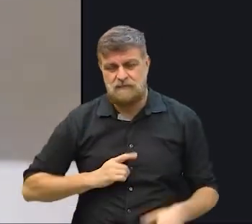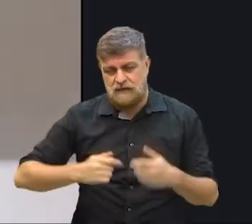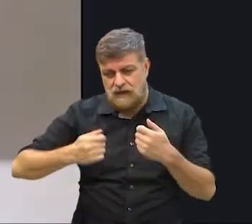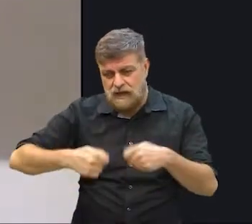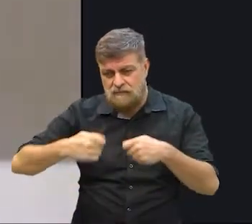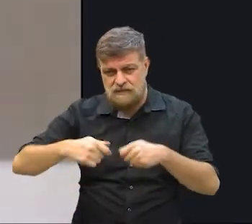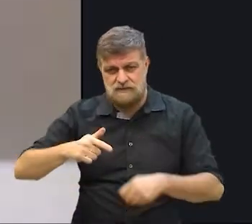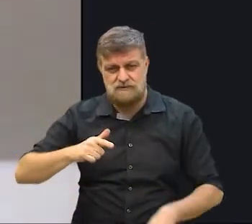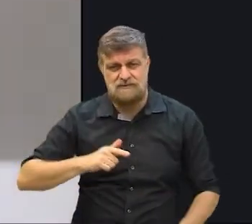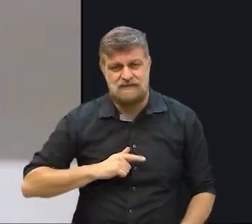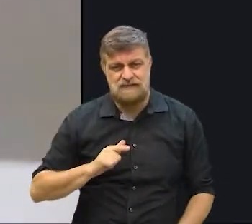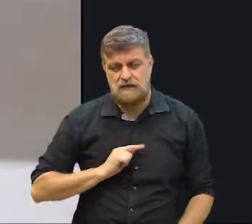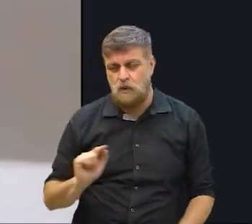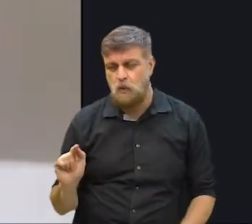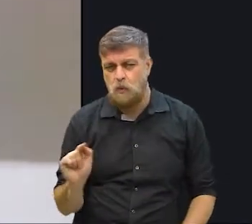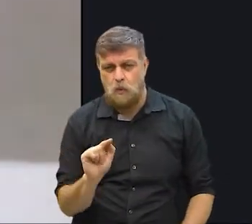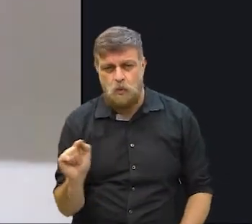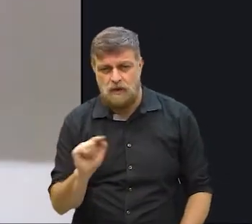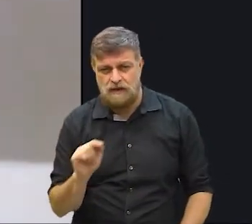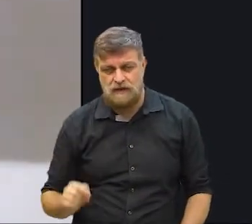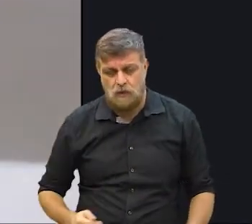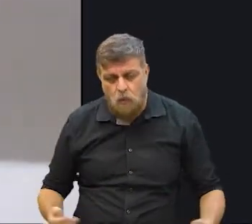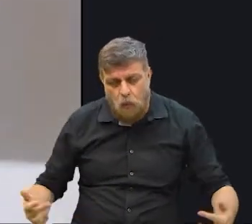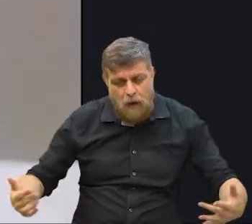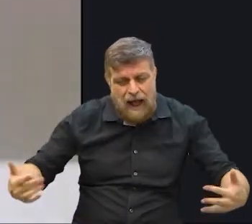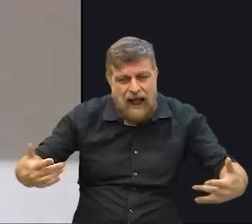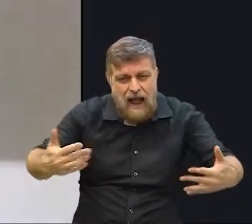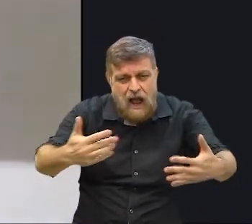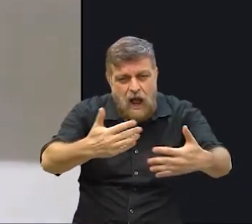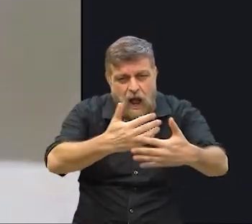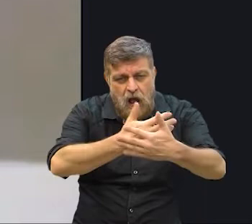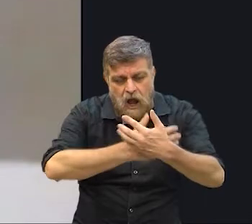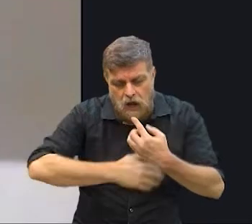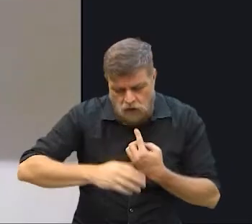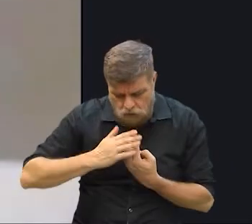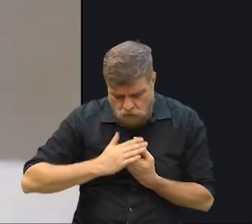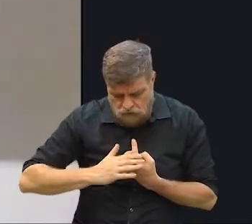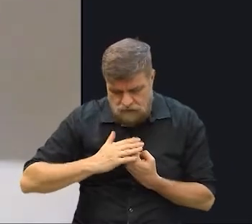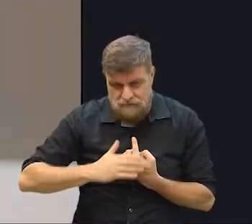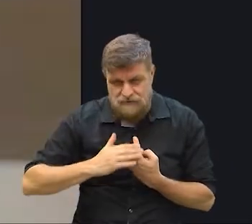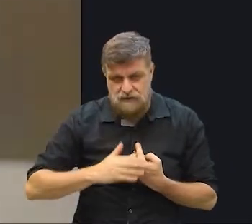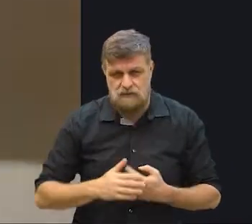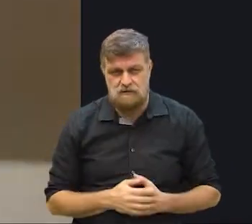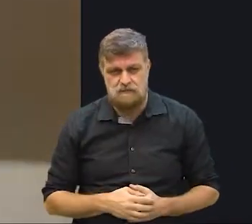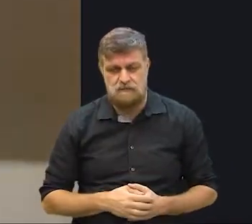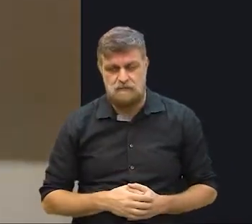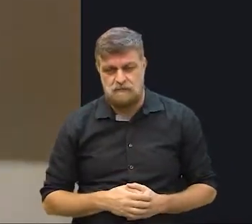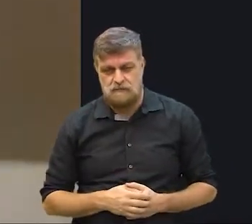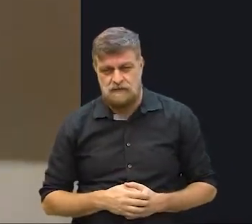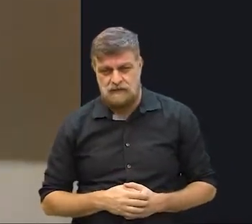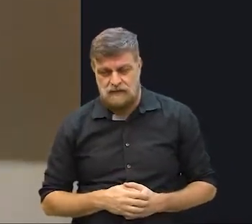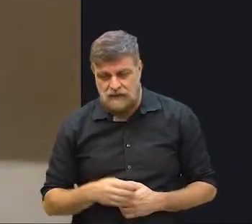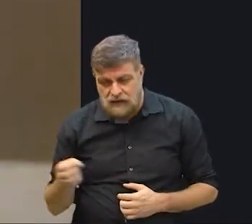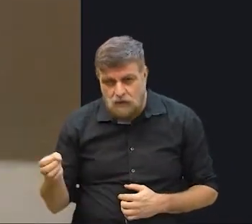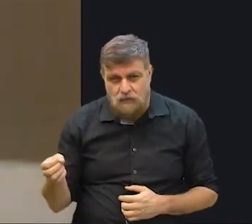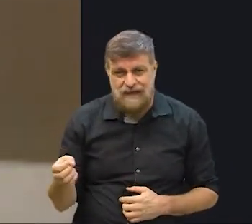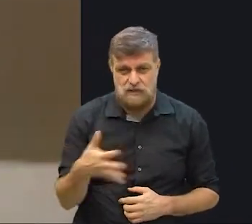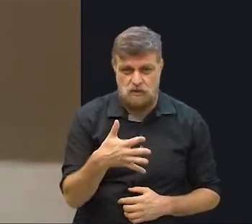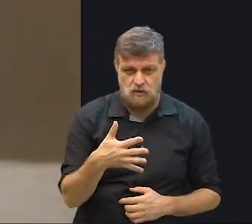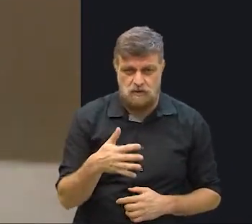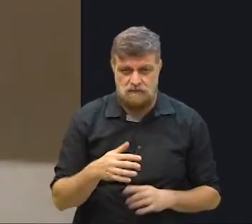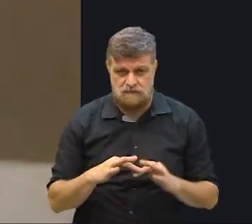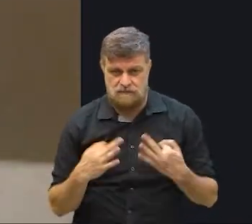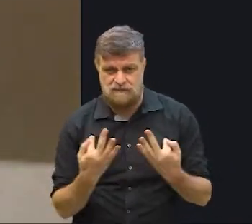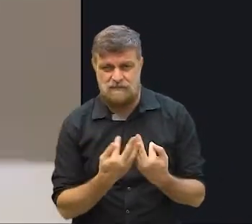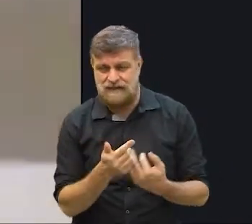famílias, é preciso dar um acolhimento a toda essa nossa